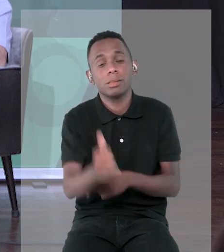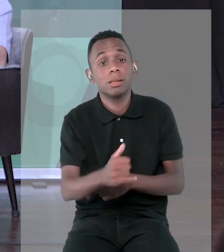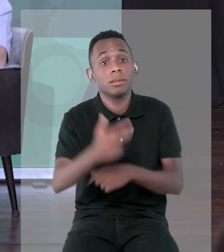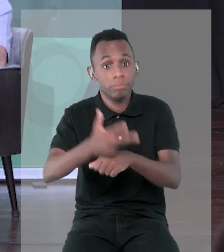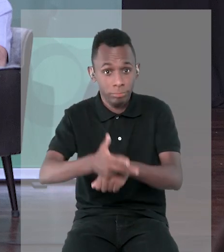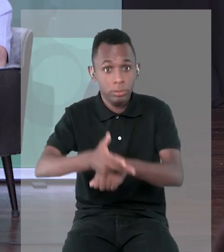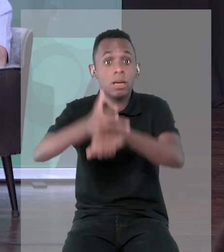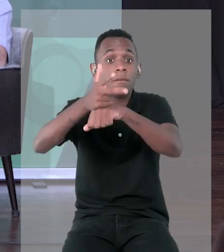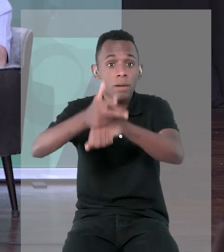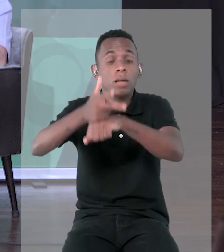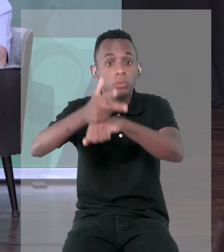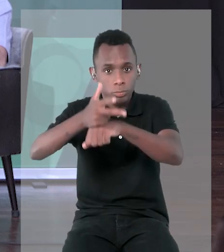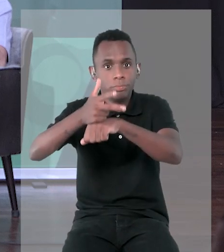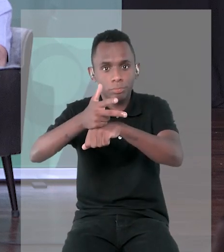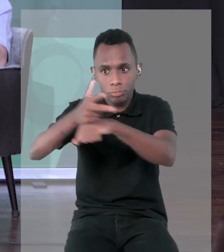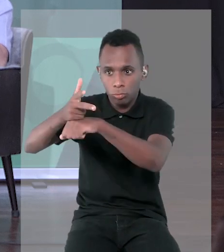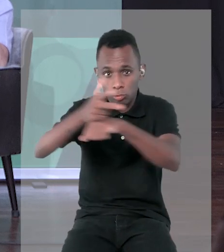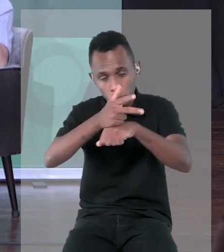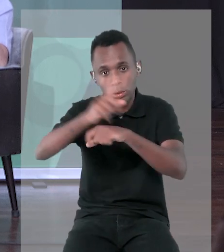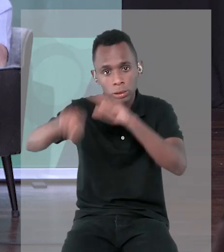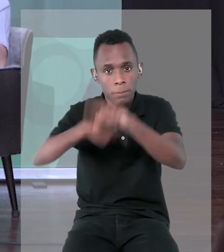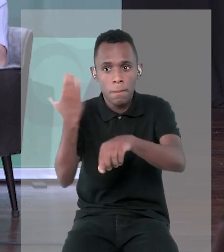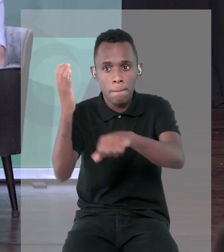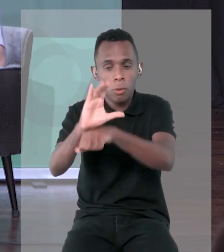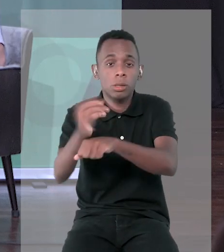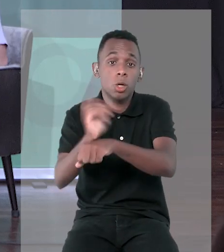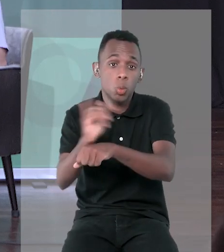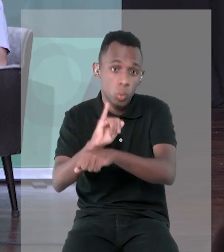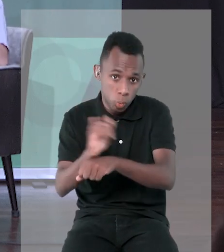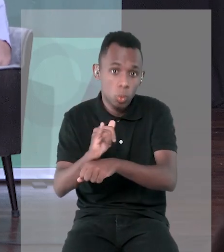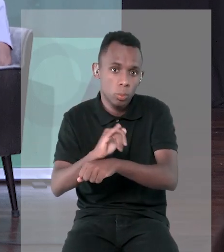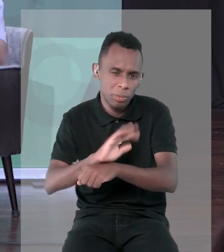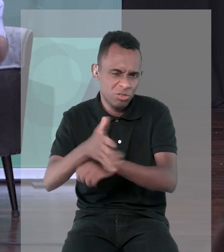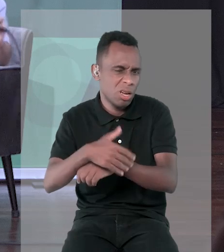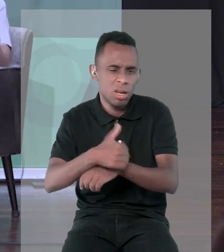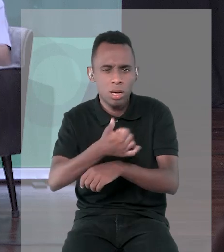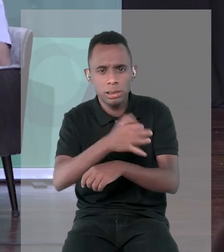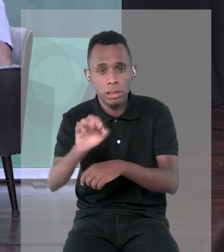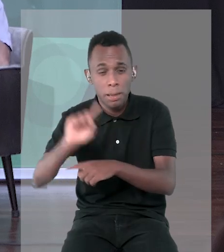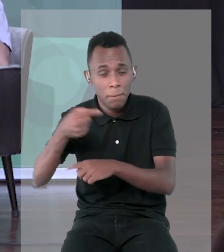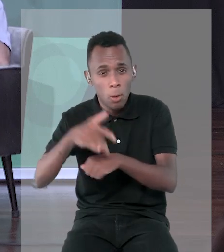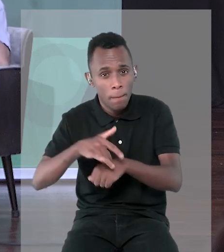sendo gravado, né? Vai para o YouTube do Sempre um Papo agora, que já está com mais de 100 mil